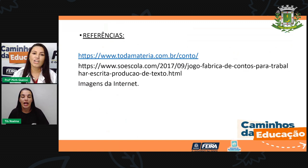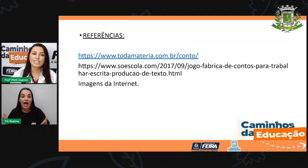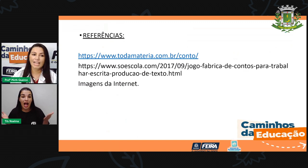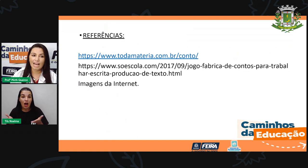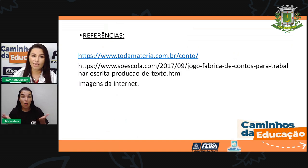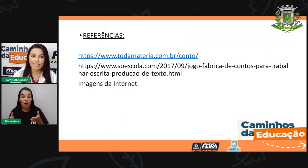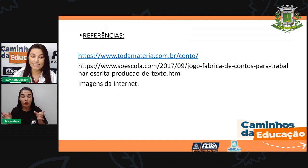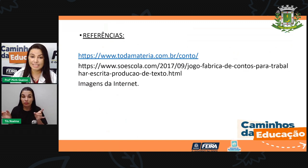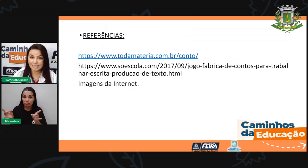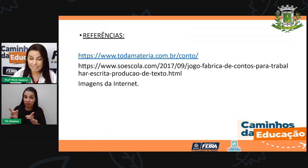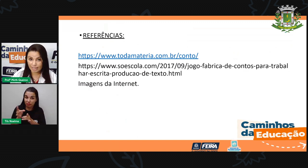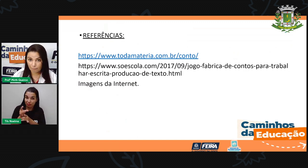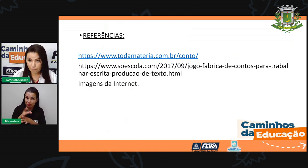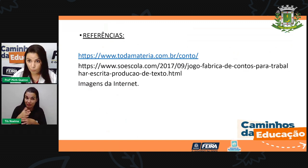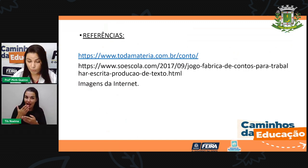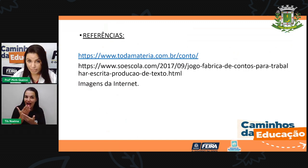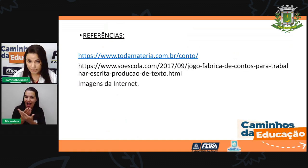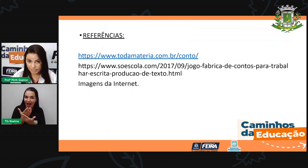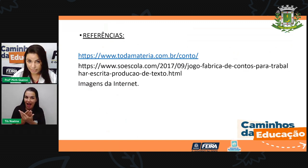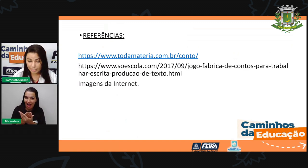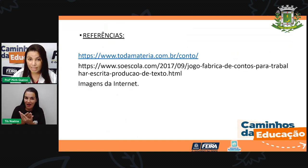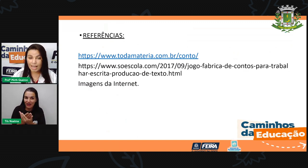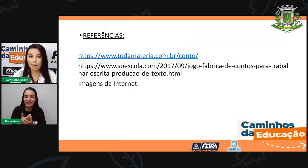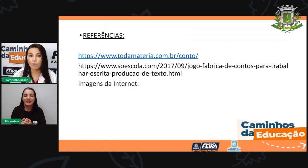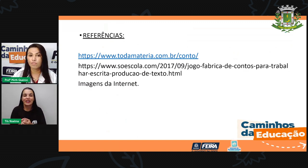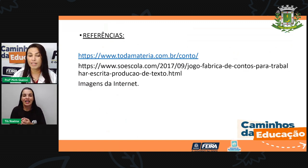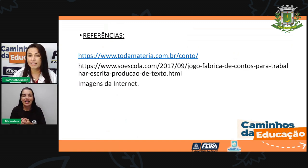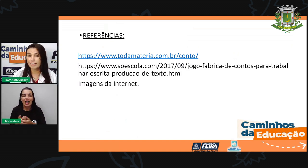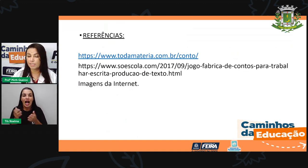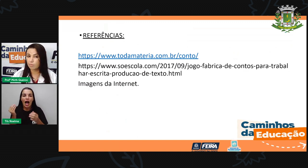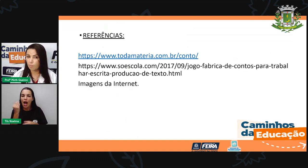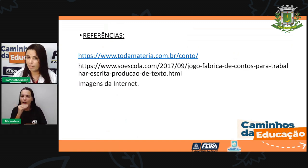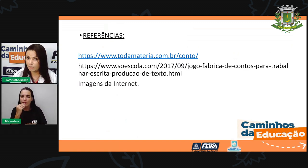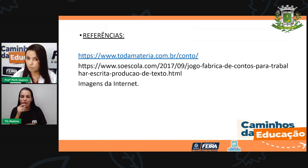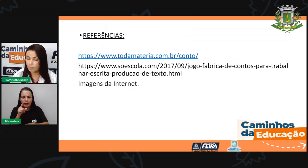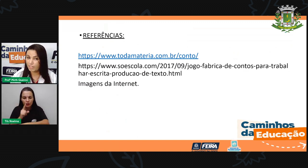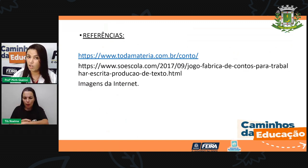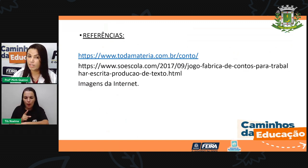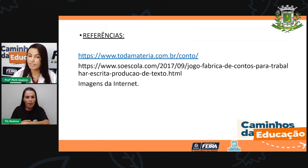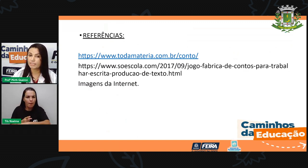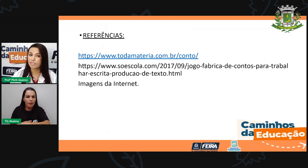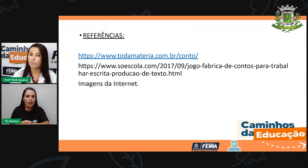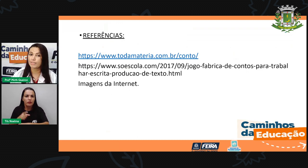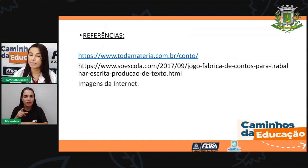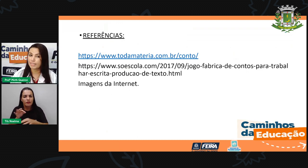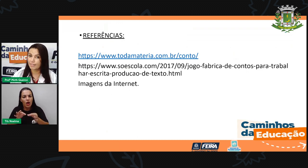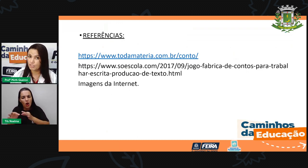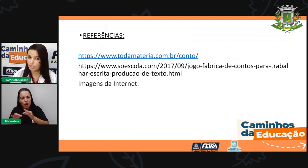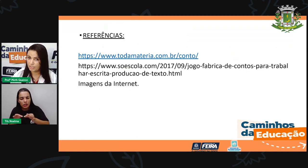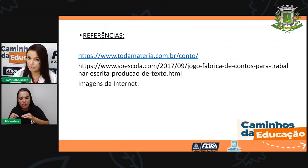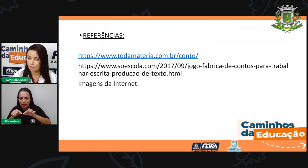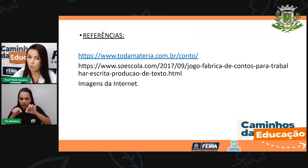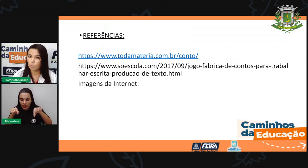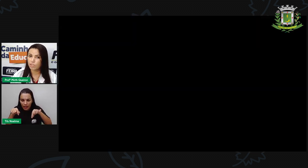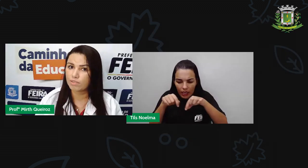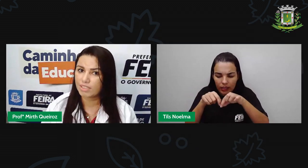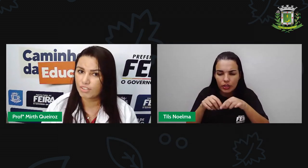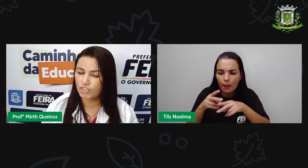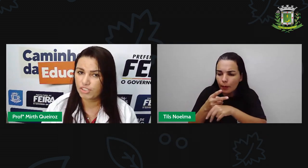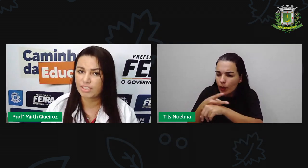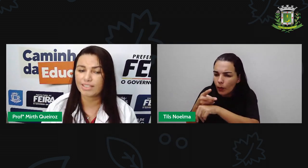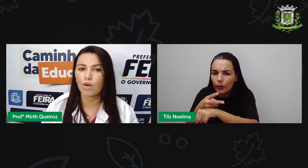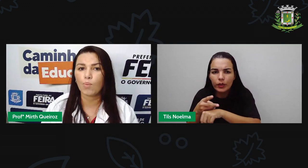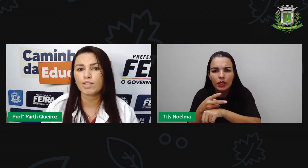A nossa aula, ela se encerra por aqui. Aproveitem esse momento para ir organizando essas caixinhas, né? Procurando